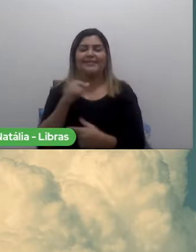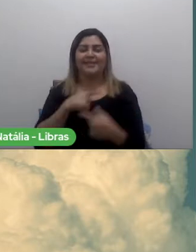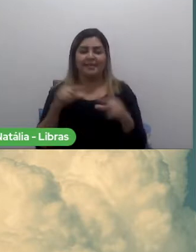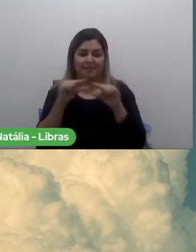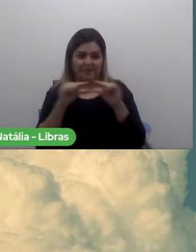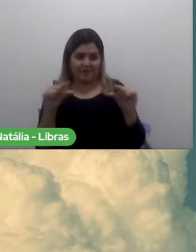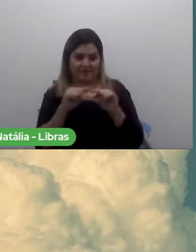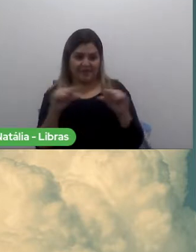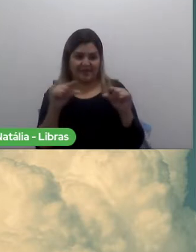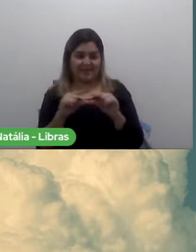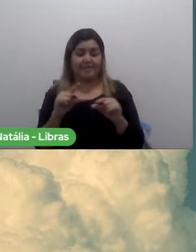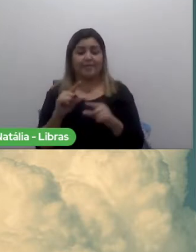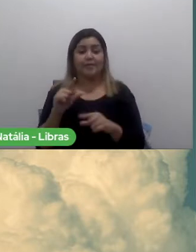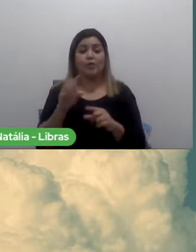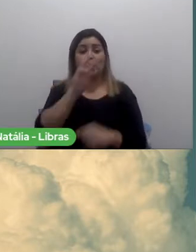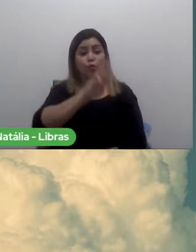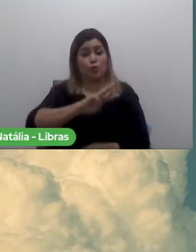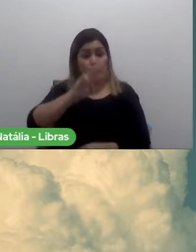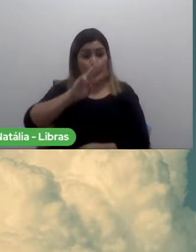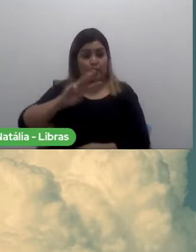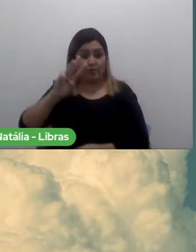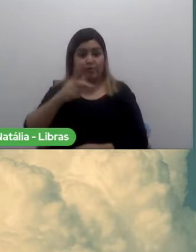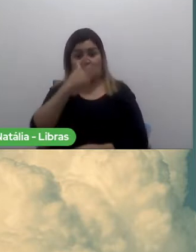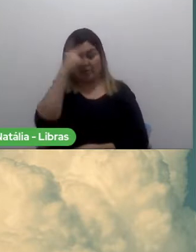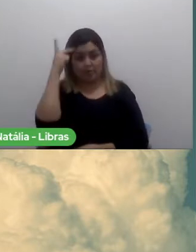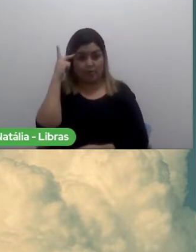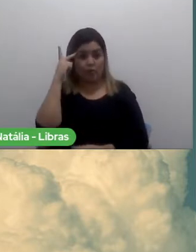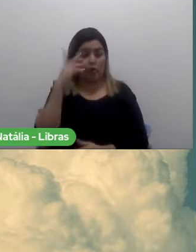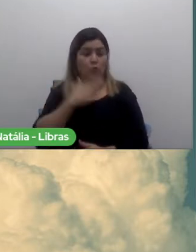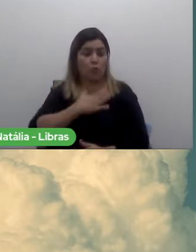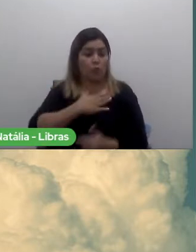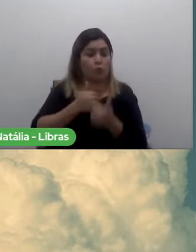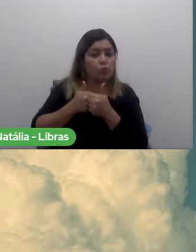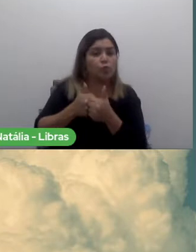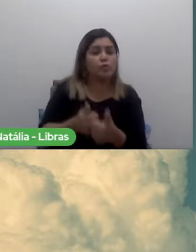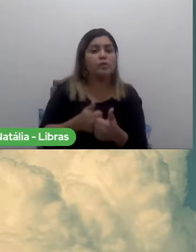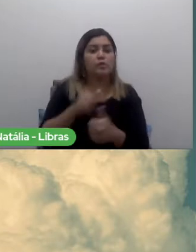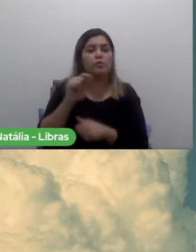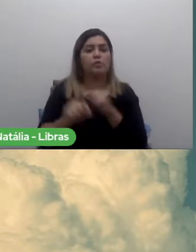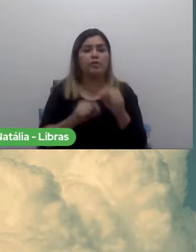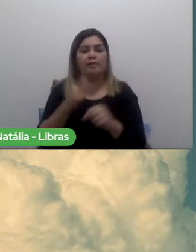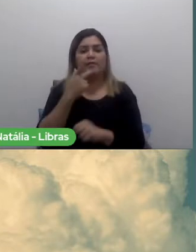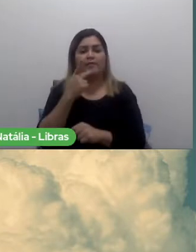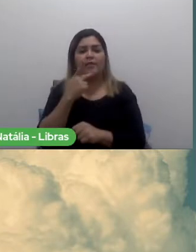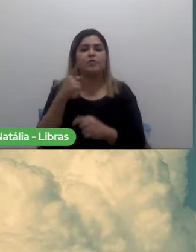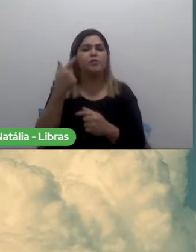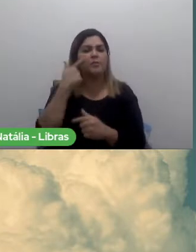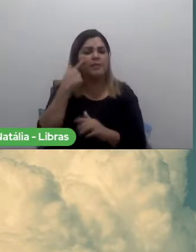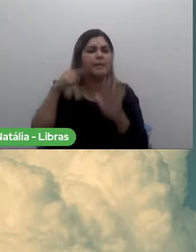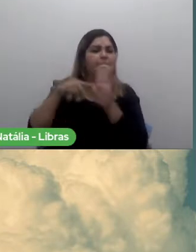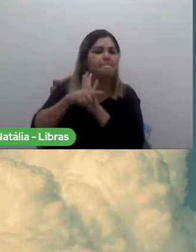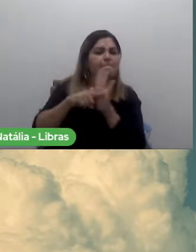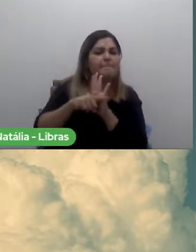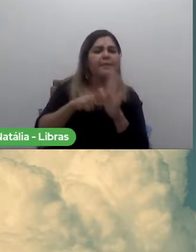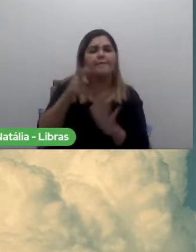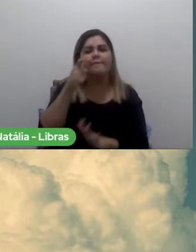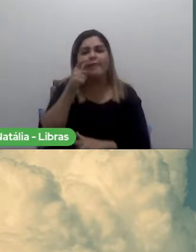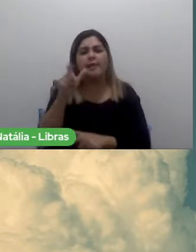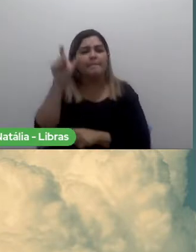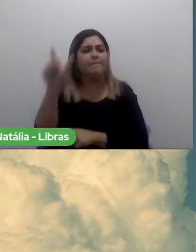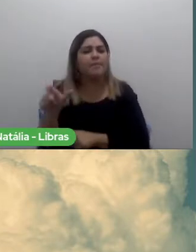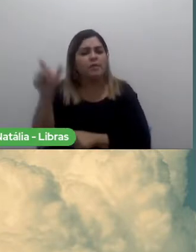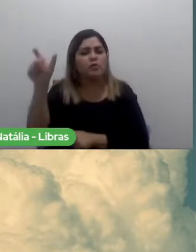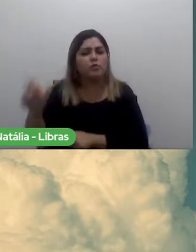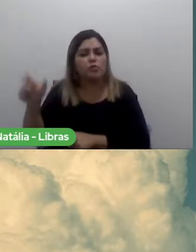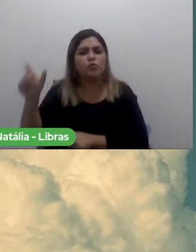ele fala: Path to Production mapeia as etapas, as pessoas, as ferramentas, as tarefas e os